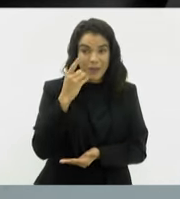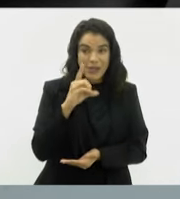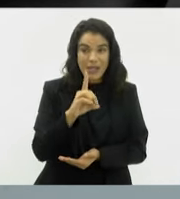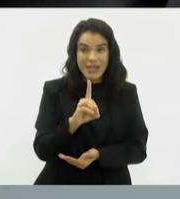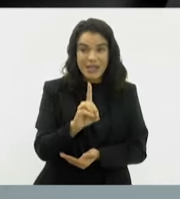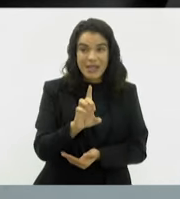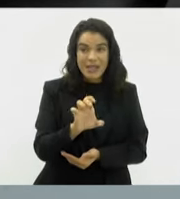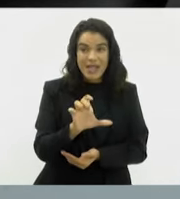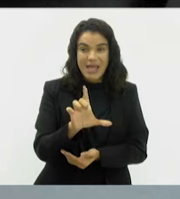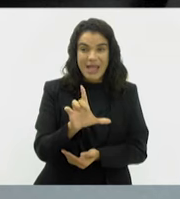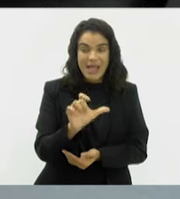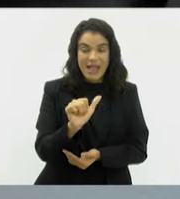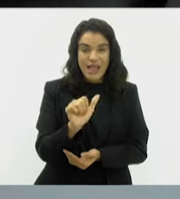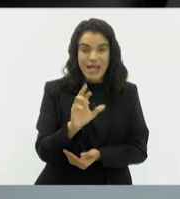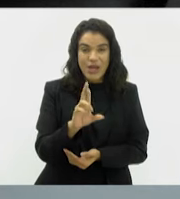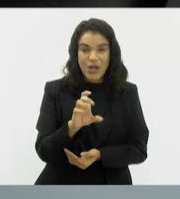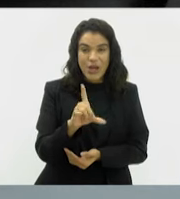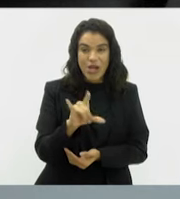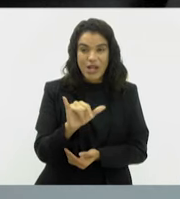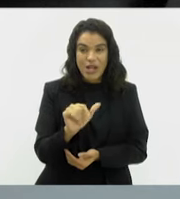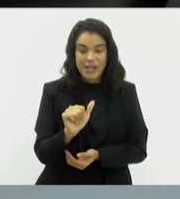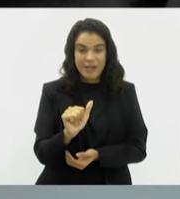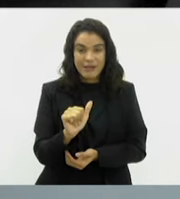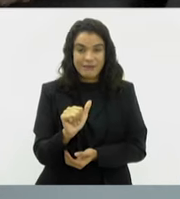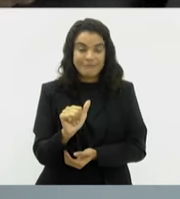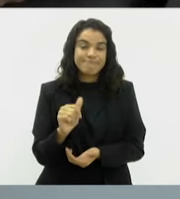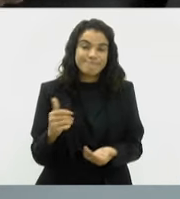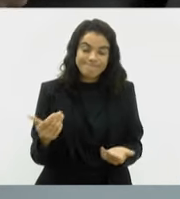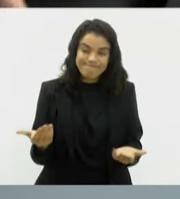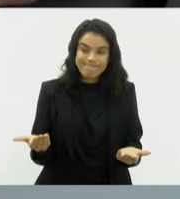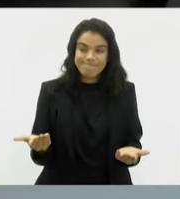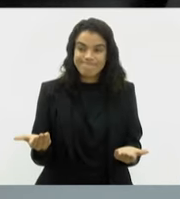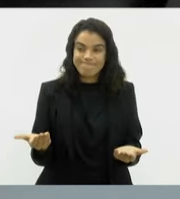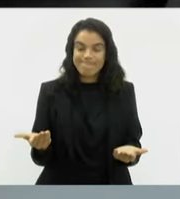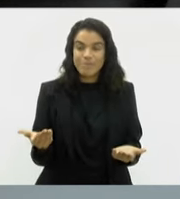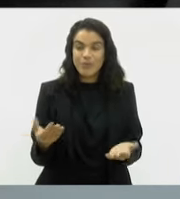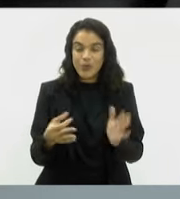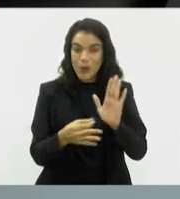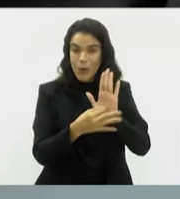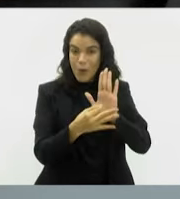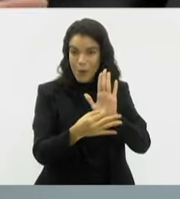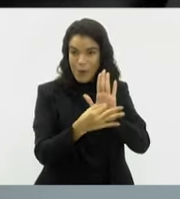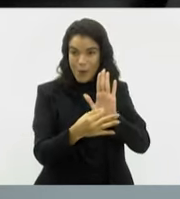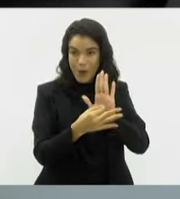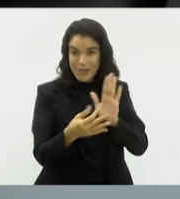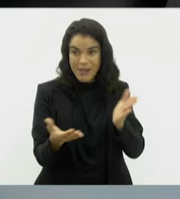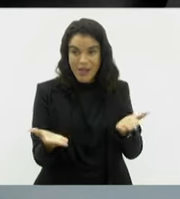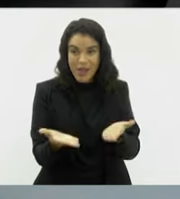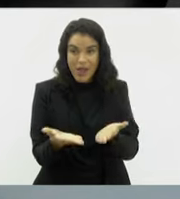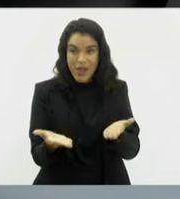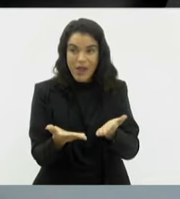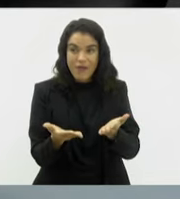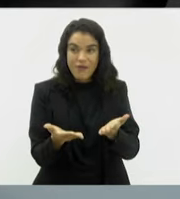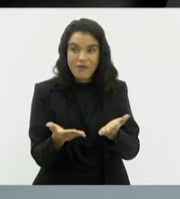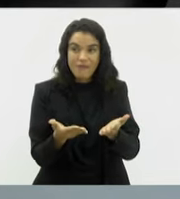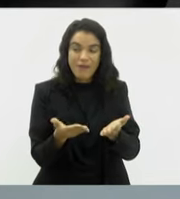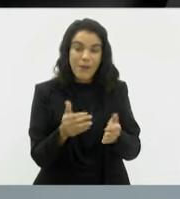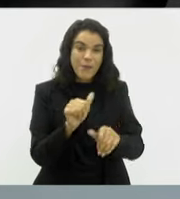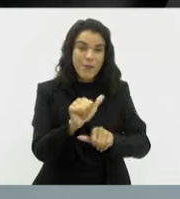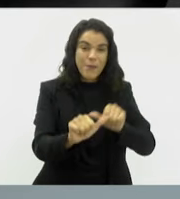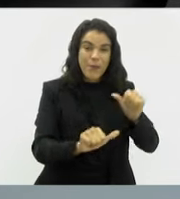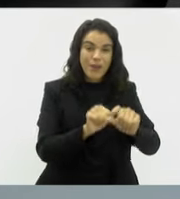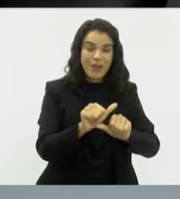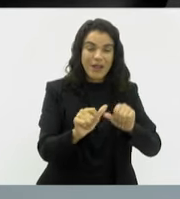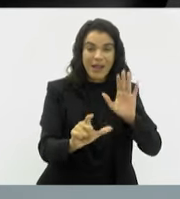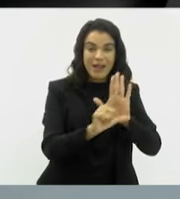aí que vira prejudicabilidade. Como o dela é específico, ela tem que... O parecer aqui agora tem que ser modificando a